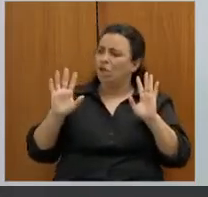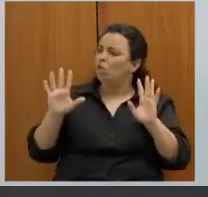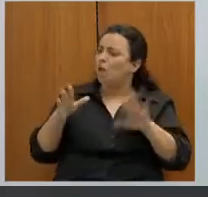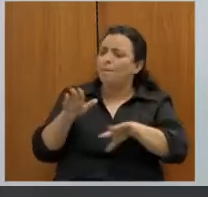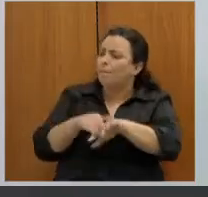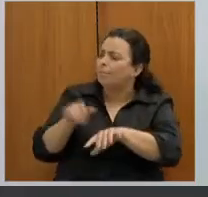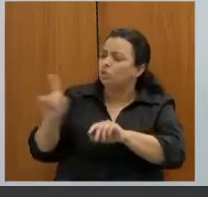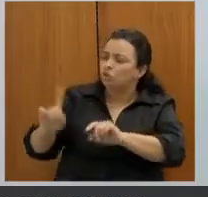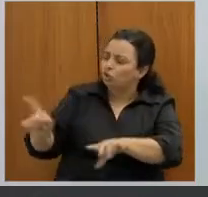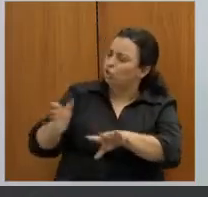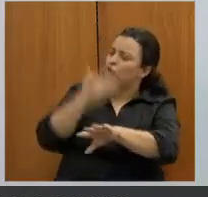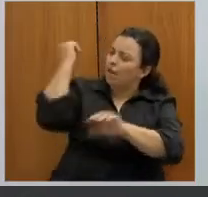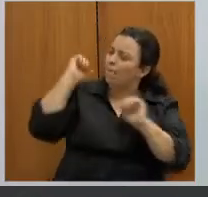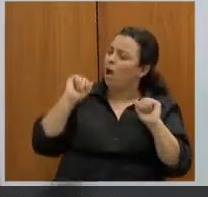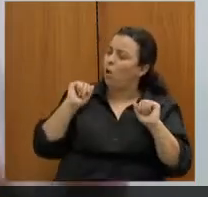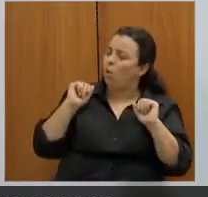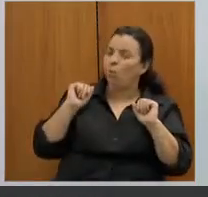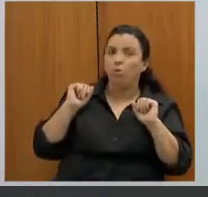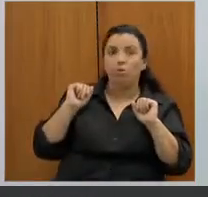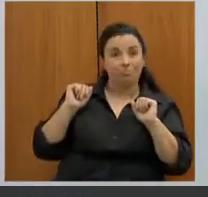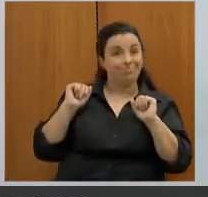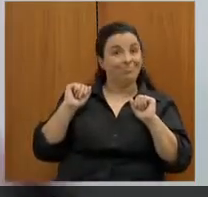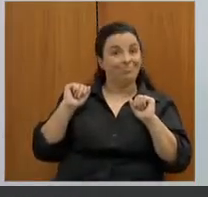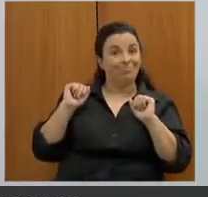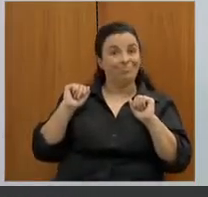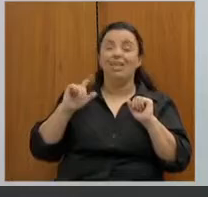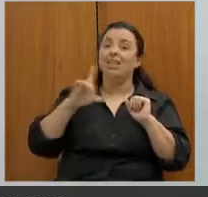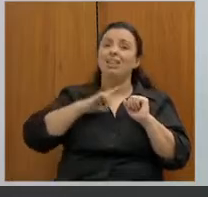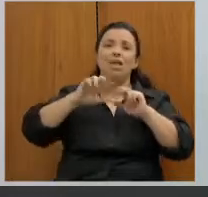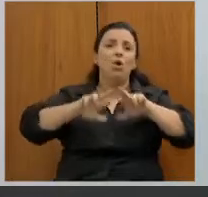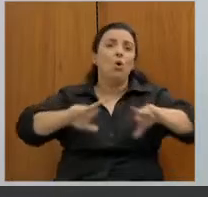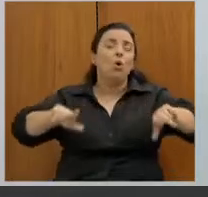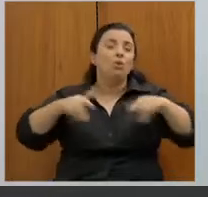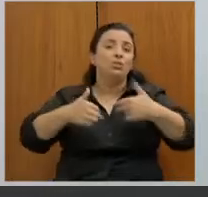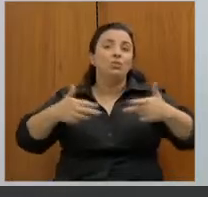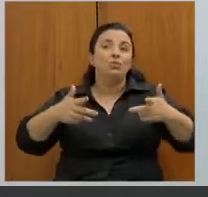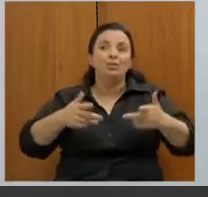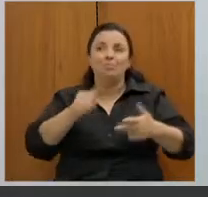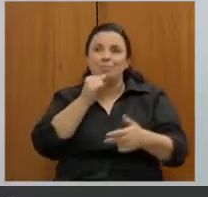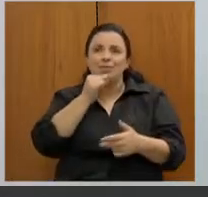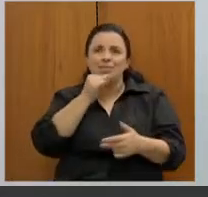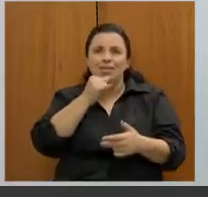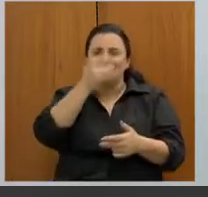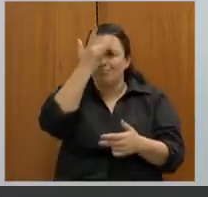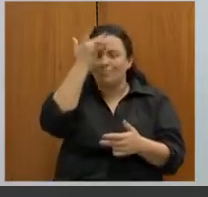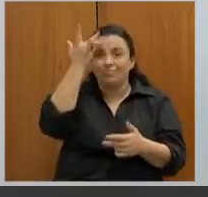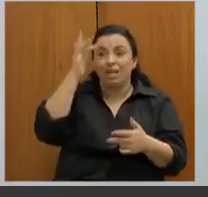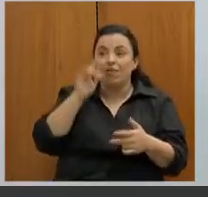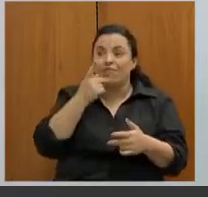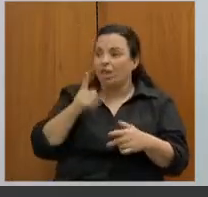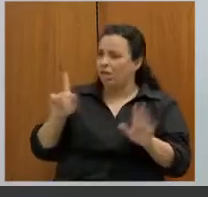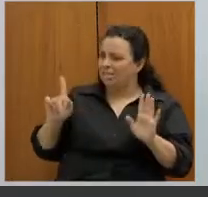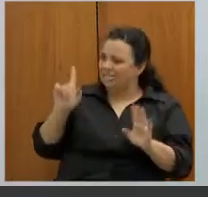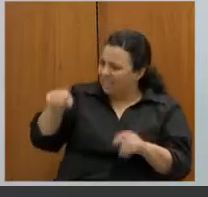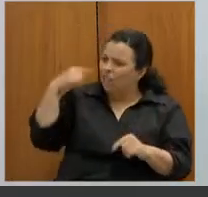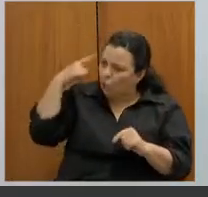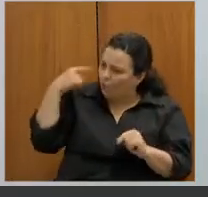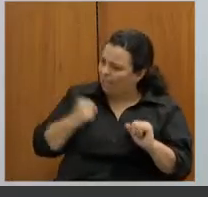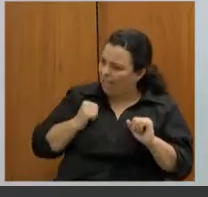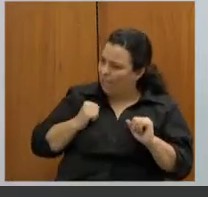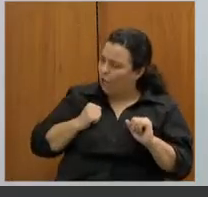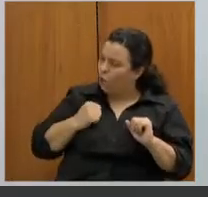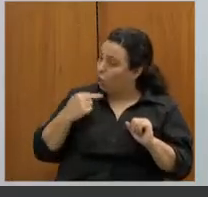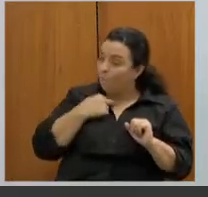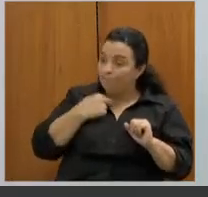não é E aí temos questões mais graves ainda de saúde mental né tá doida menina eu não posso formam aí não